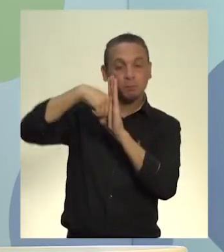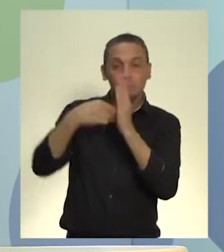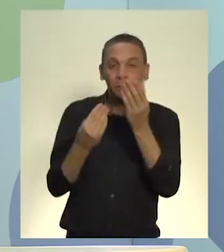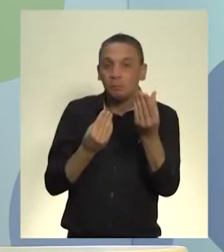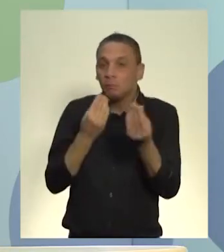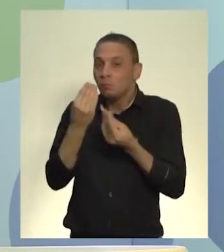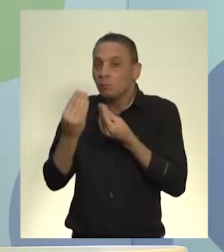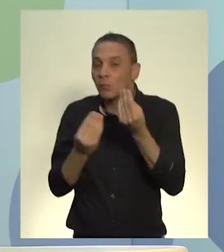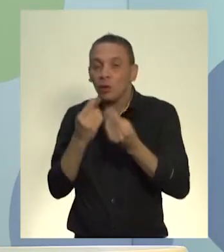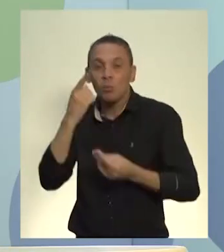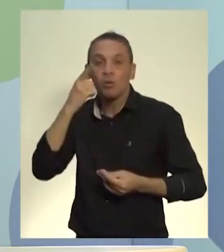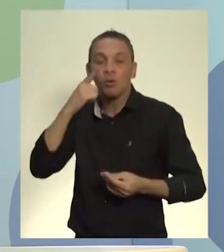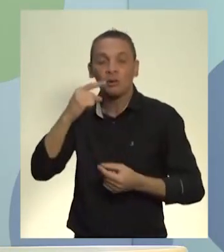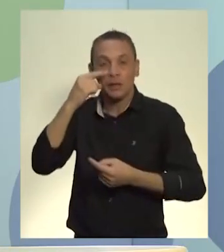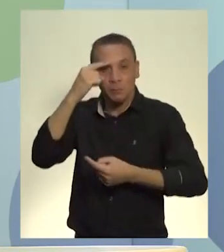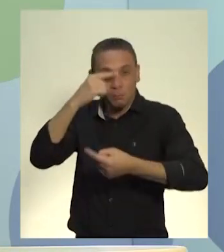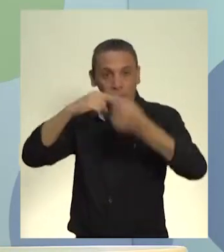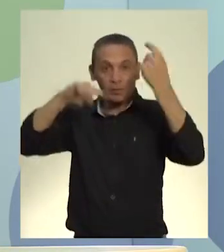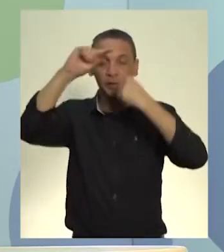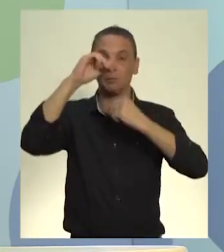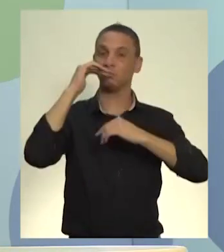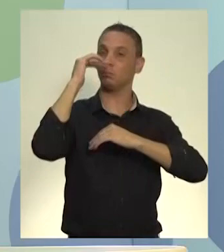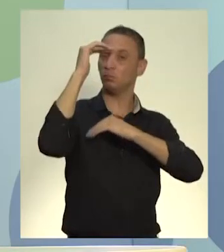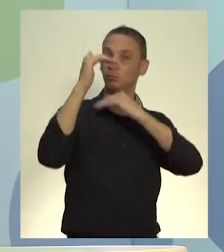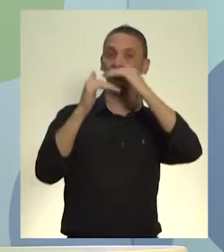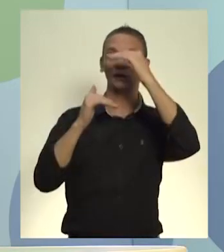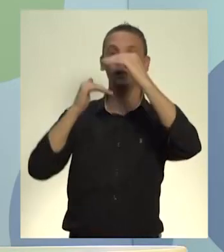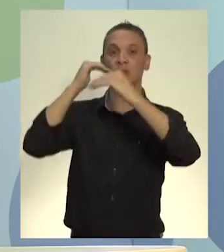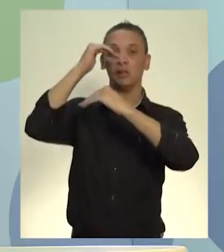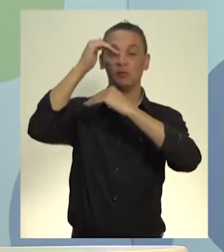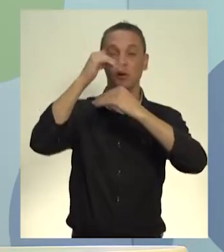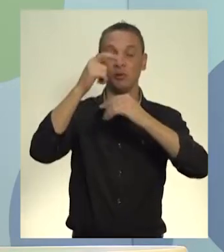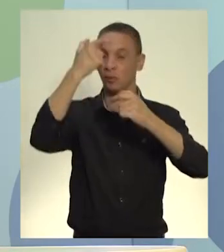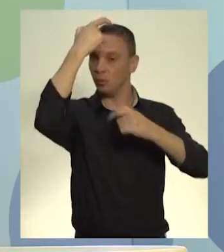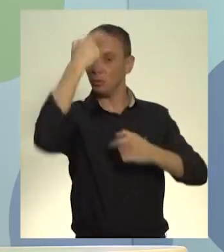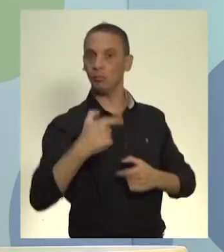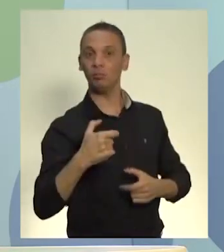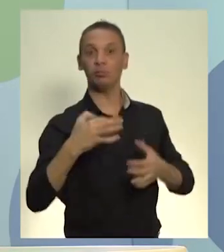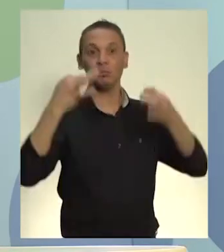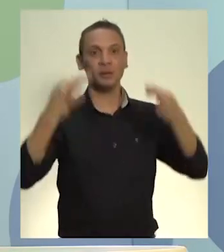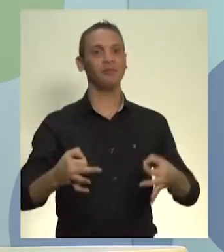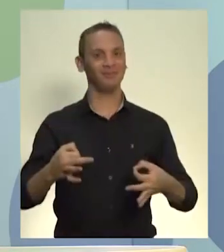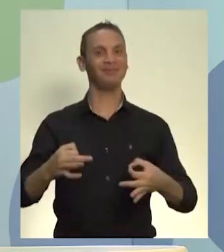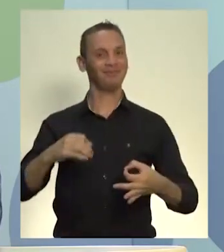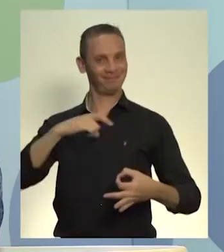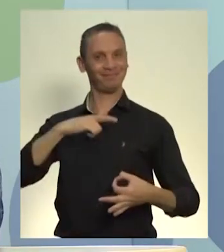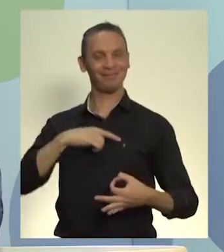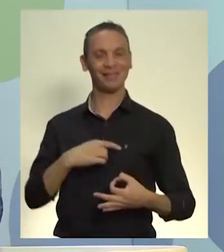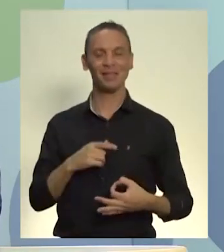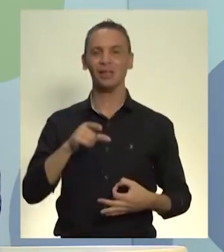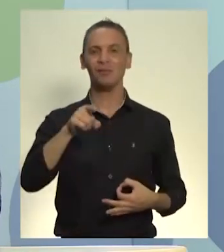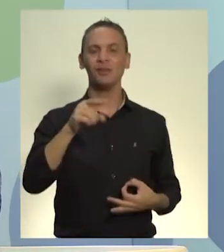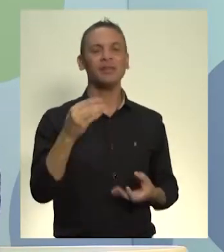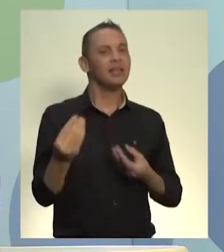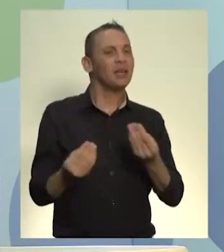vocês conseguiram desenvolver até aqui alguma atitude protagonista, que é o quê?